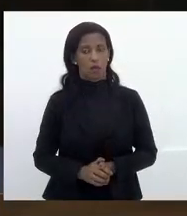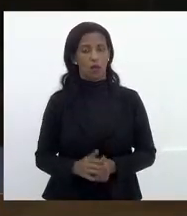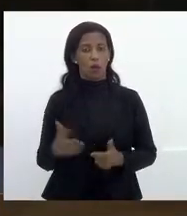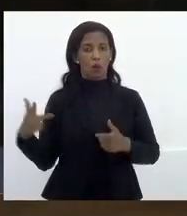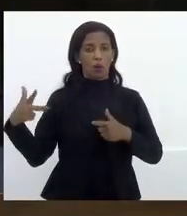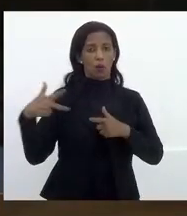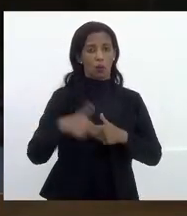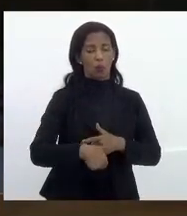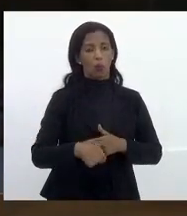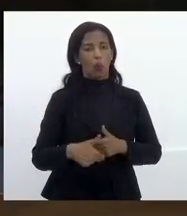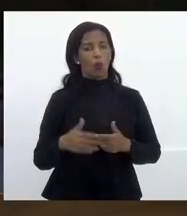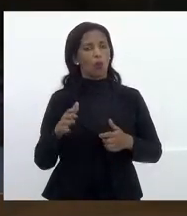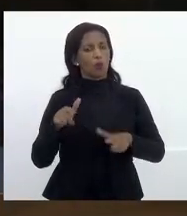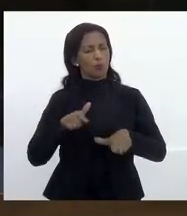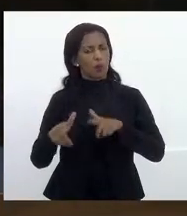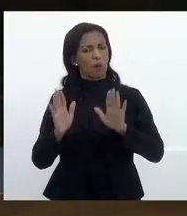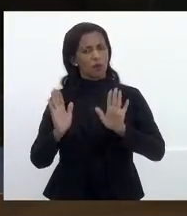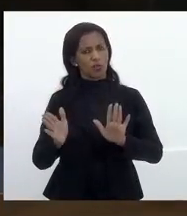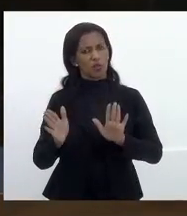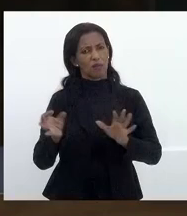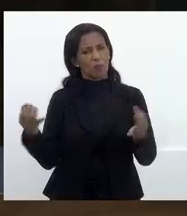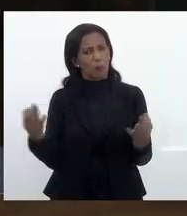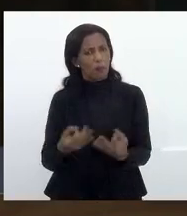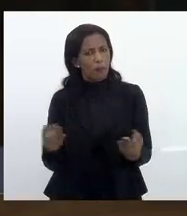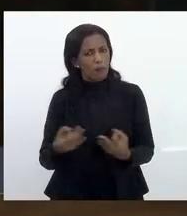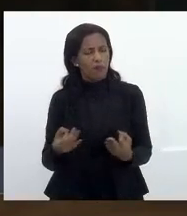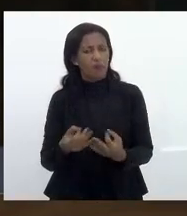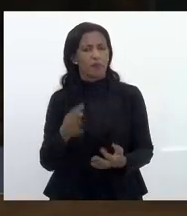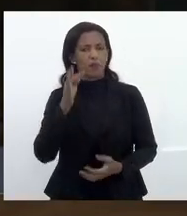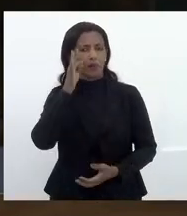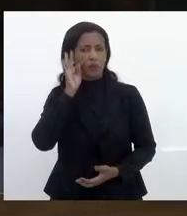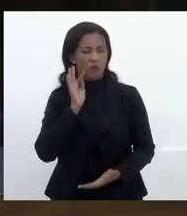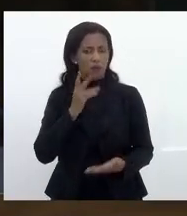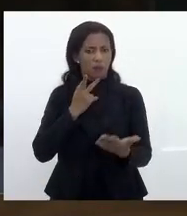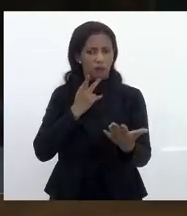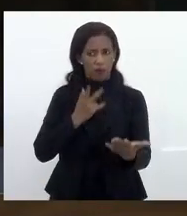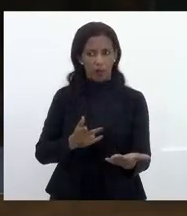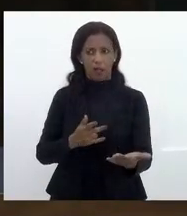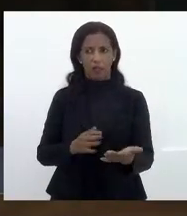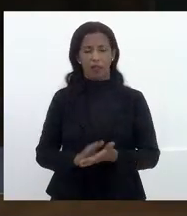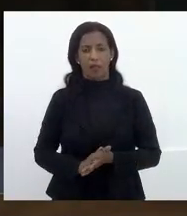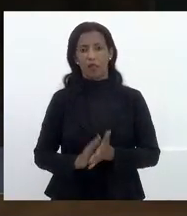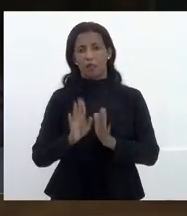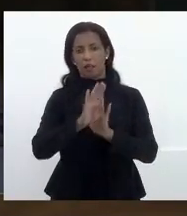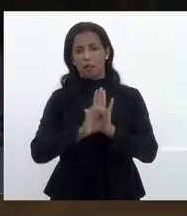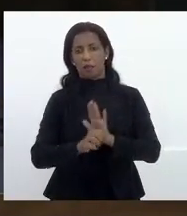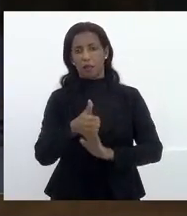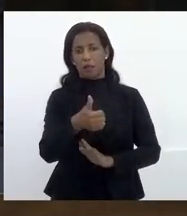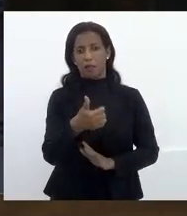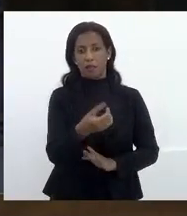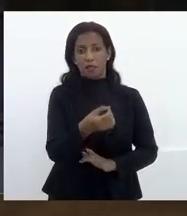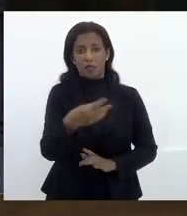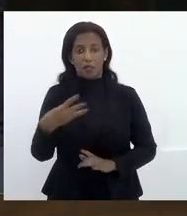a gente está fazendo com louvor Deputado Serafim de tem absoluta razão quando destaca aqui que a emenda 103/2019 ela demorou